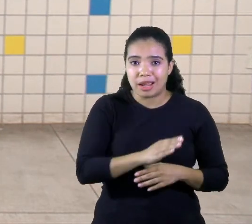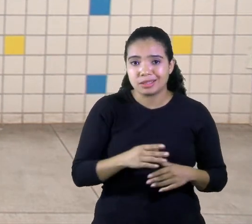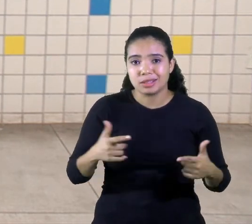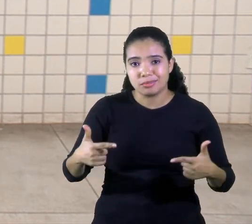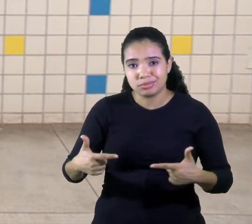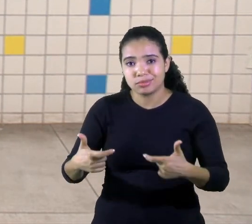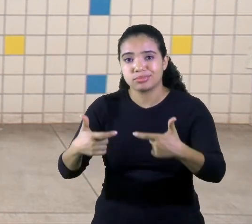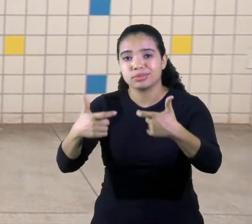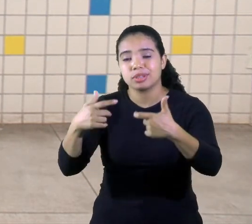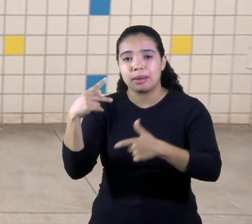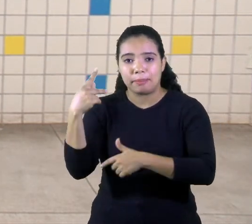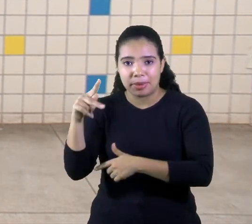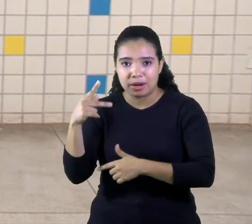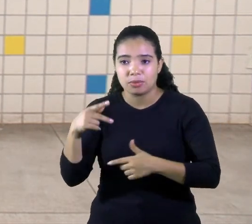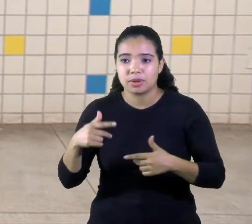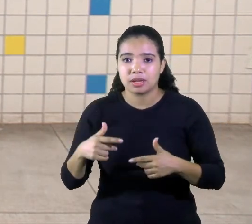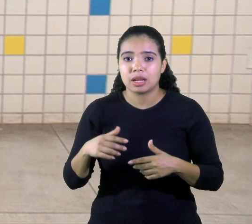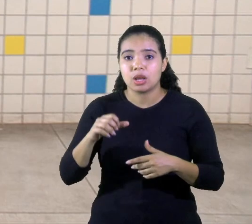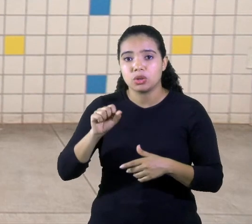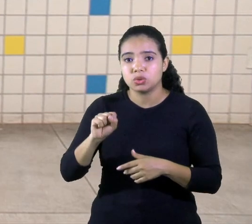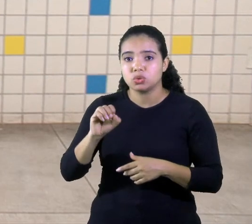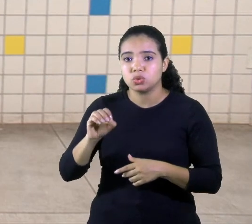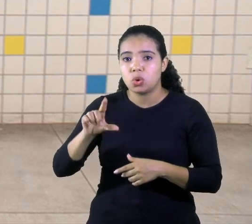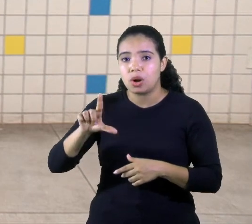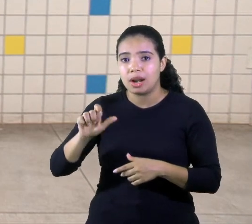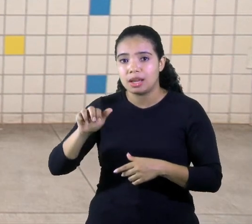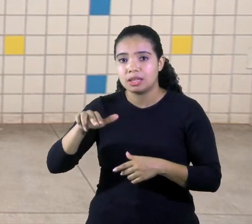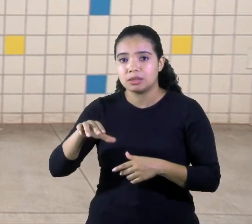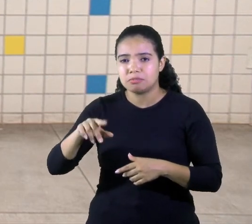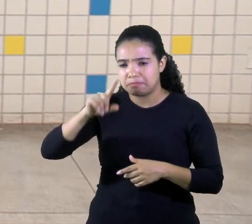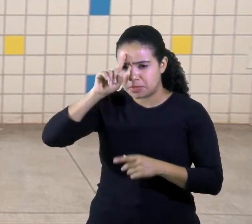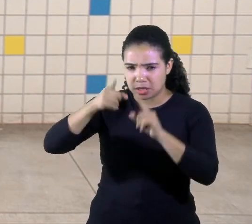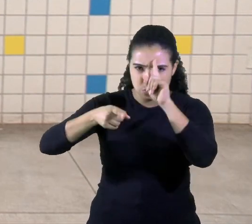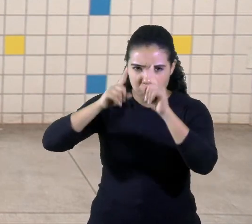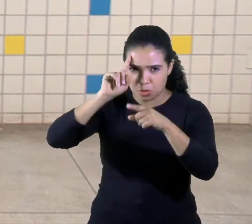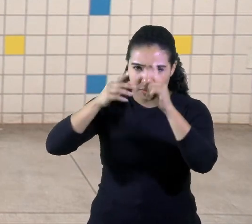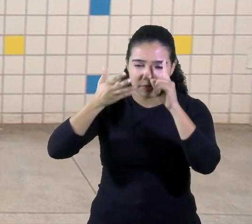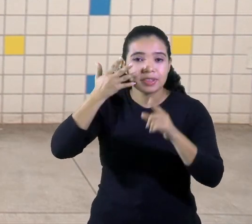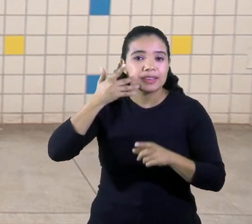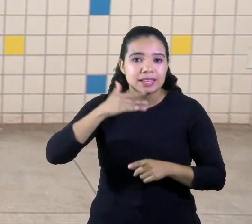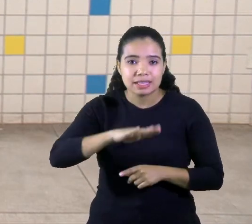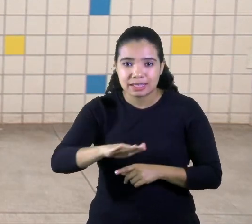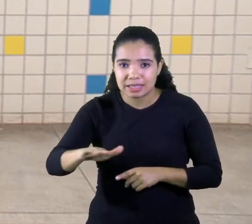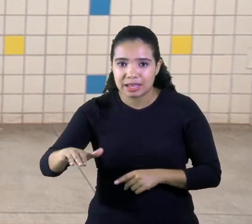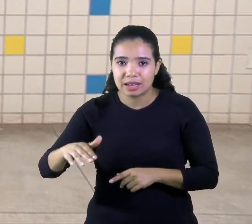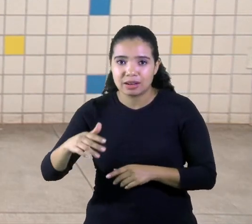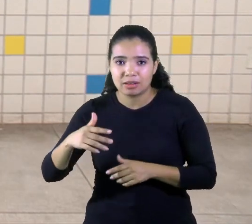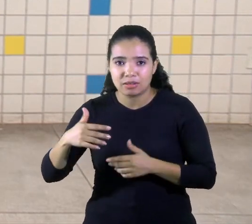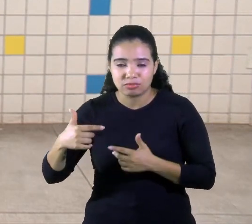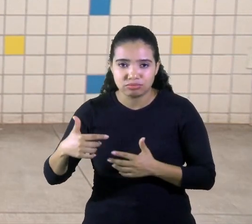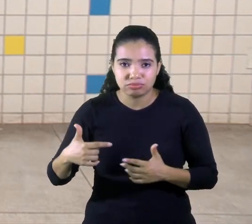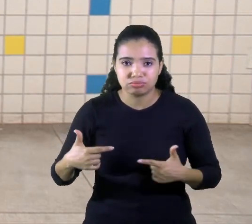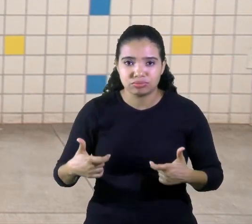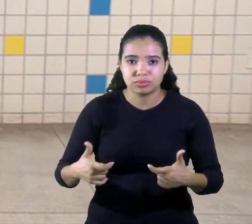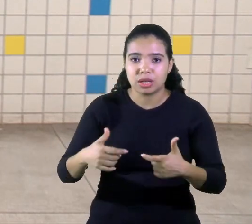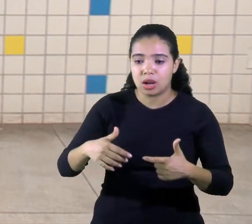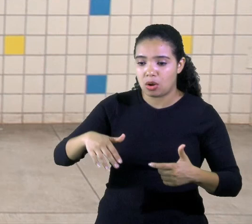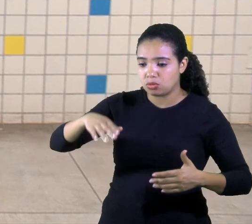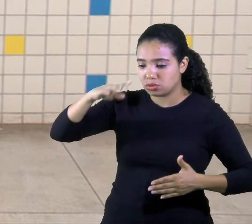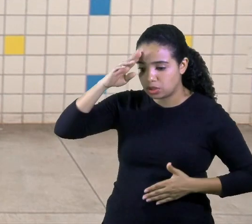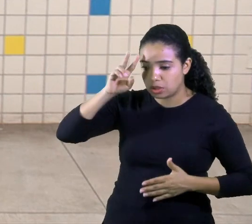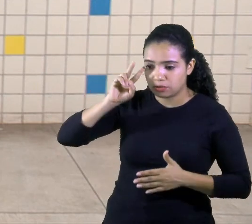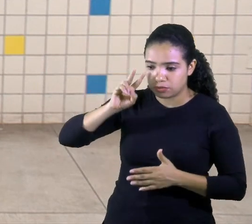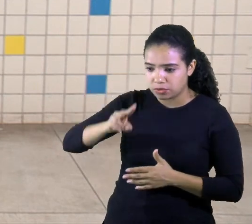o Paraguai. Solano Lopes então enviou crianças para o fronte de guerra. O soldado brasileiro,